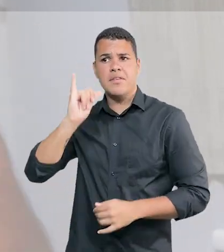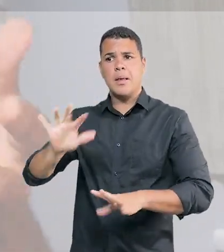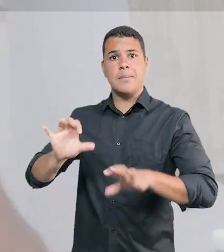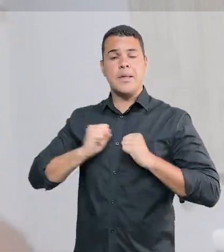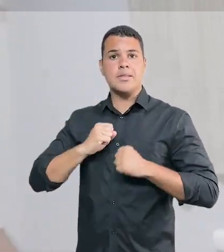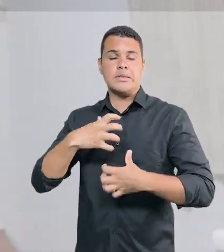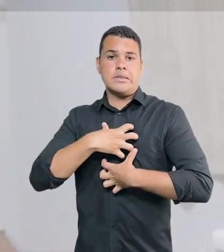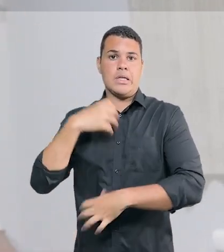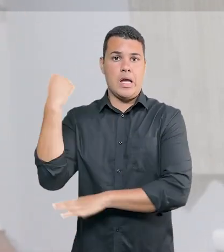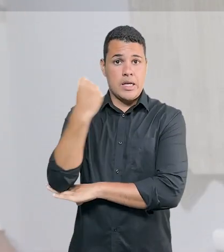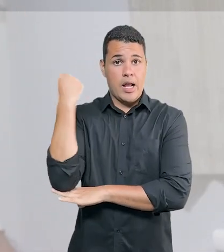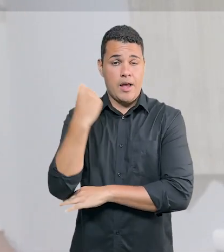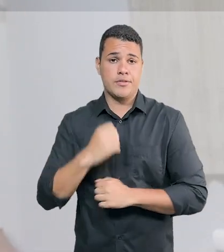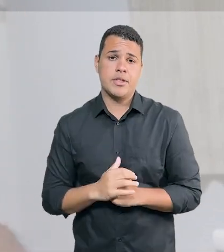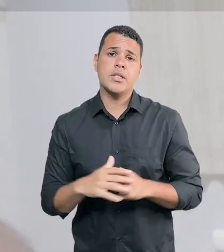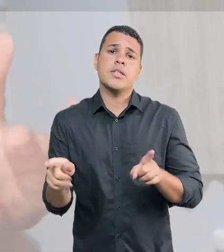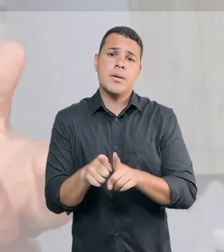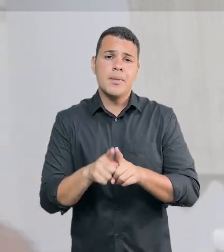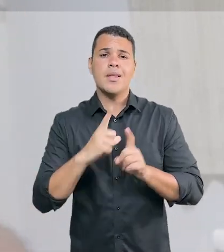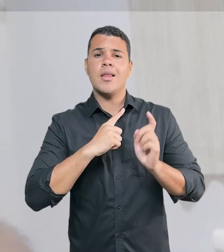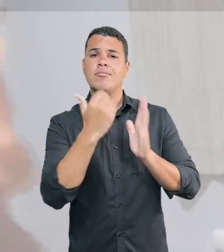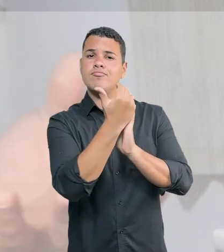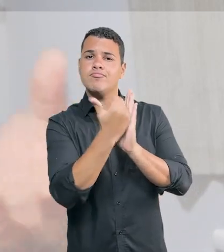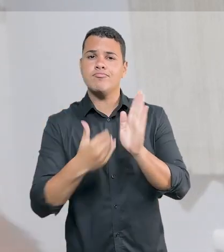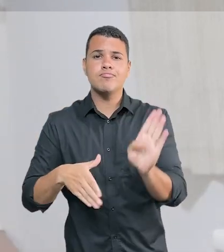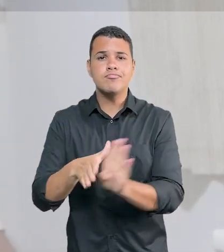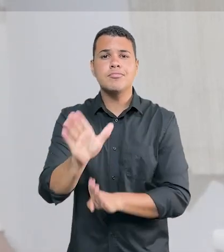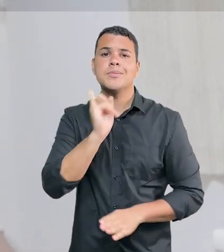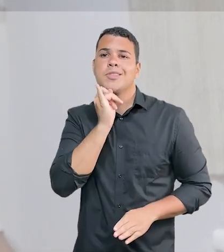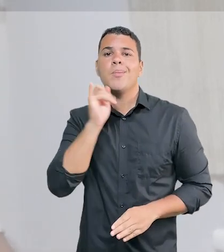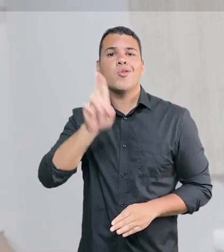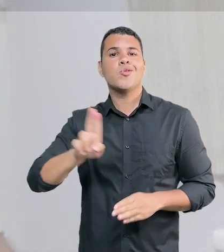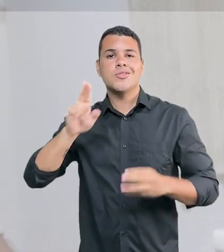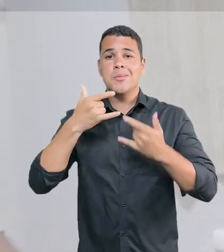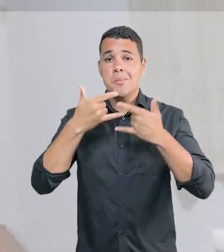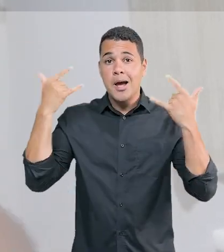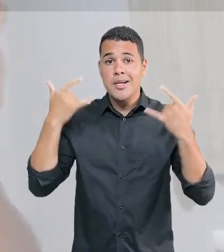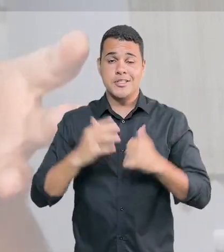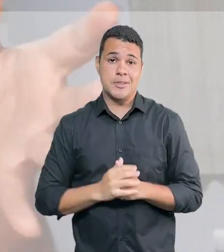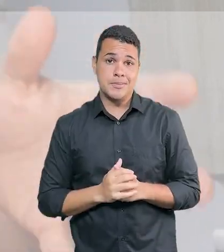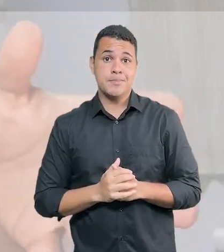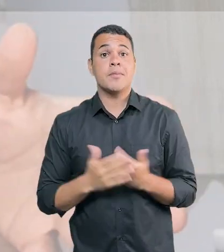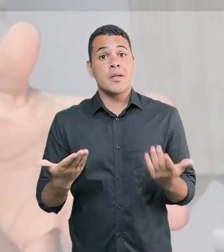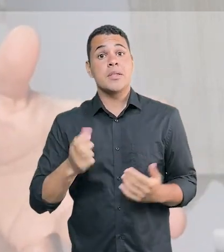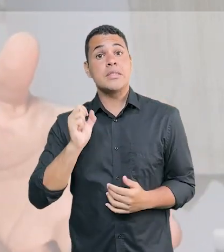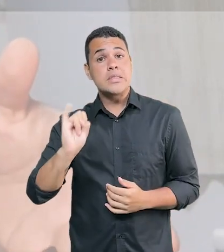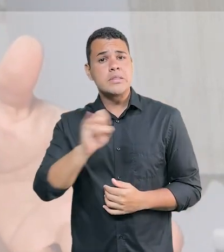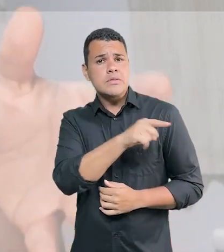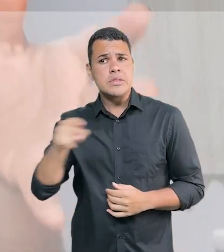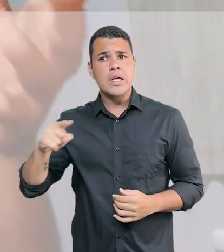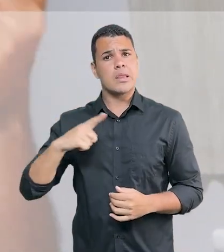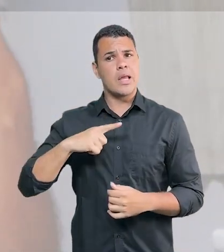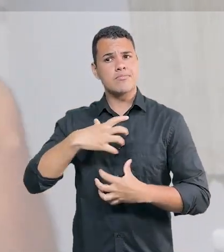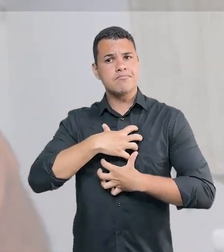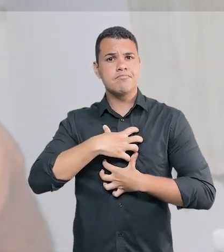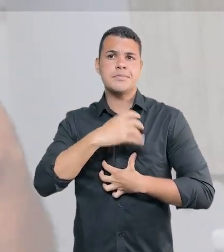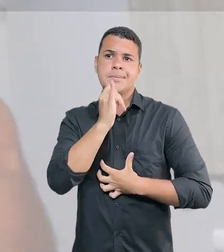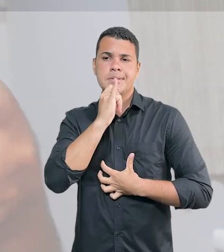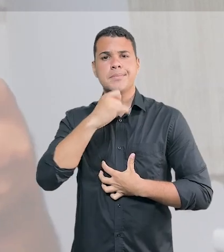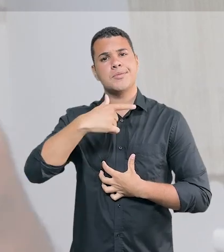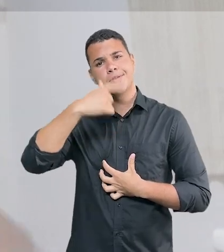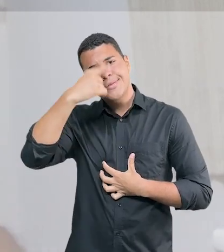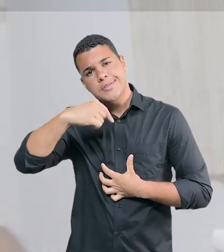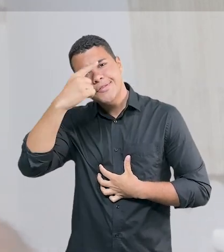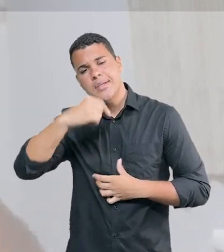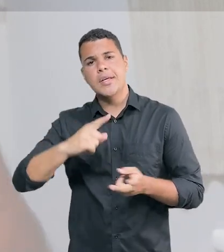de desenvolver um caso grave, e lembrando as recomendações para uso de máscara em situações específicas, né? Então, quem tiver